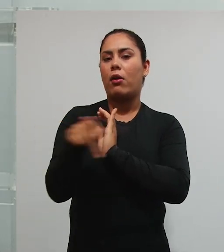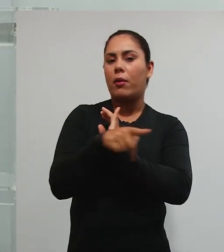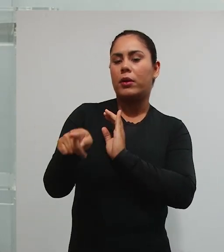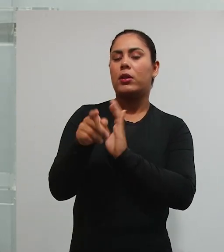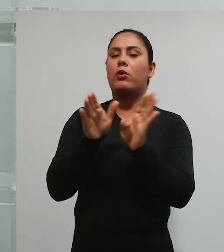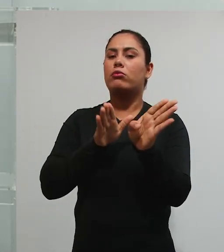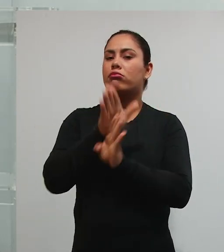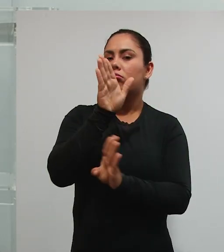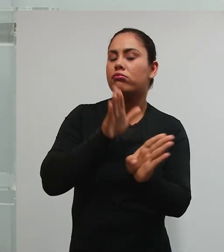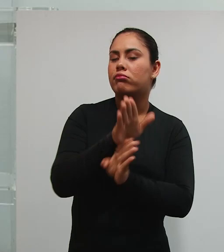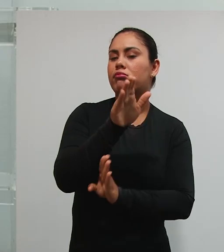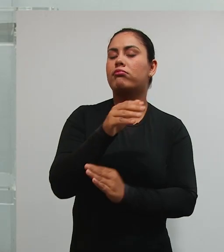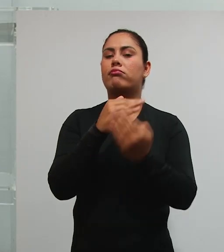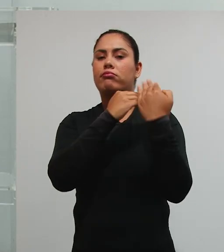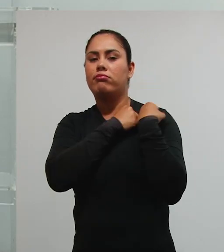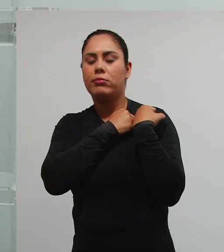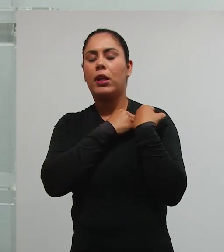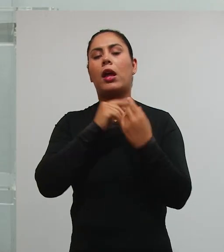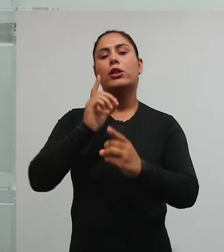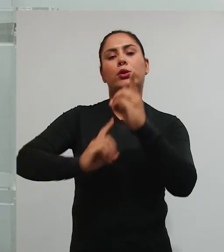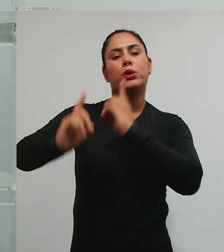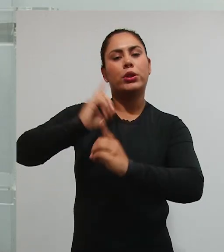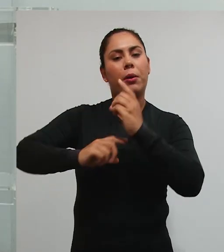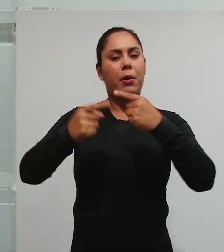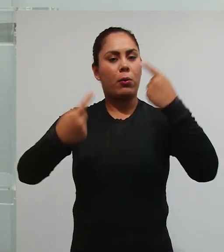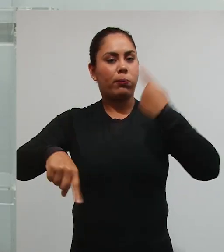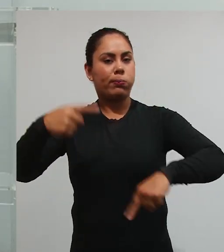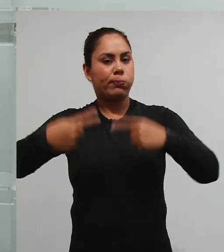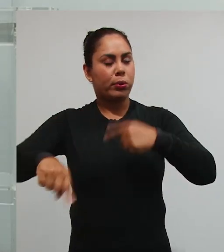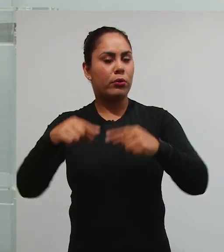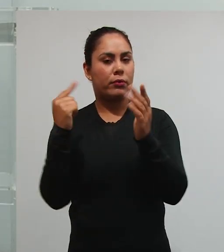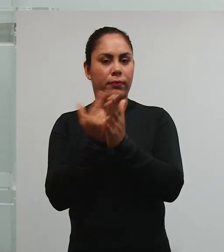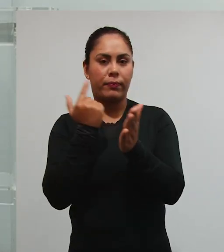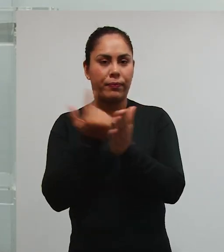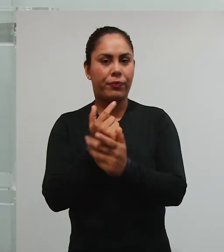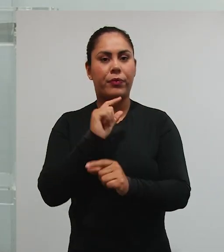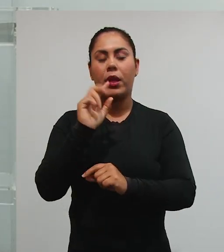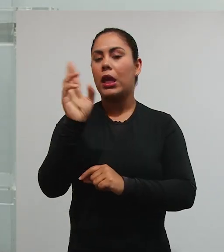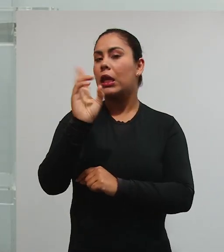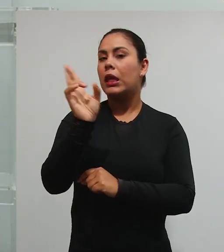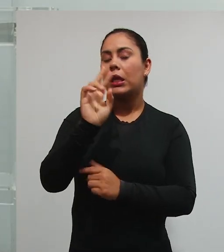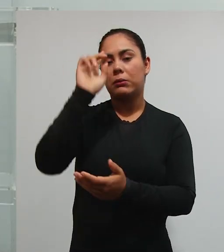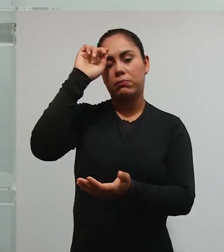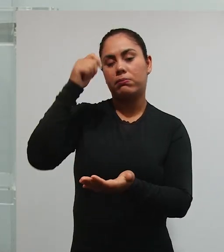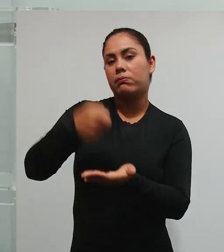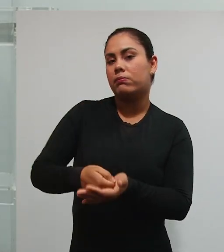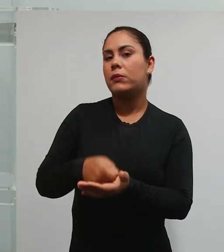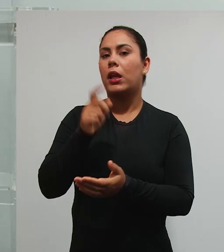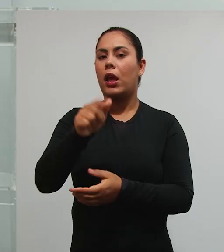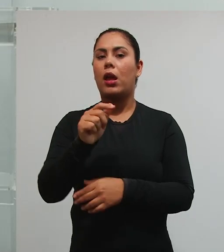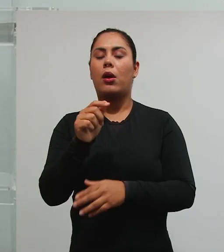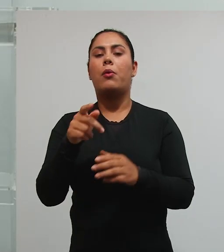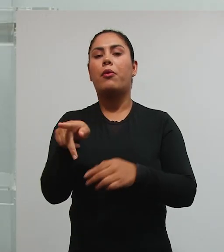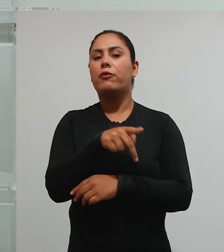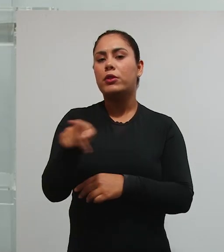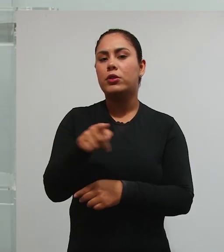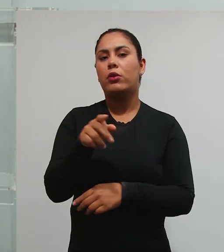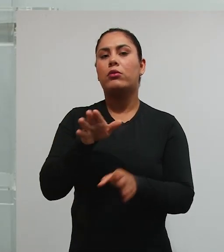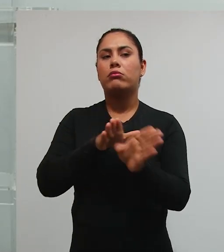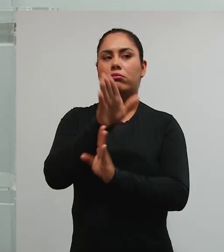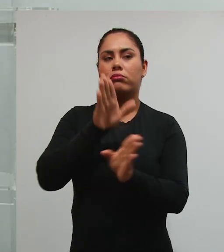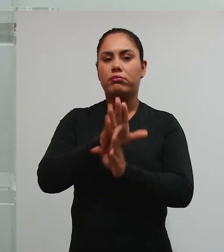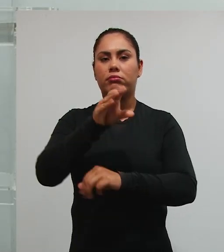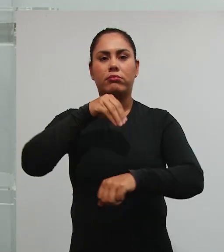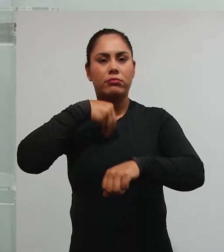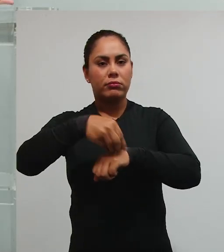professor orientador e a dinâmica de discussão do livro quem decide é o professor orientador. Se vai ser pelo